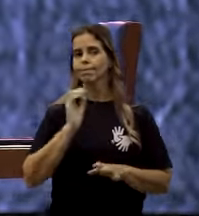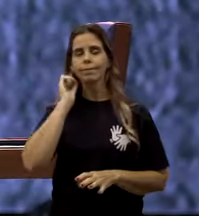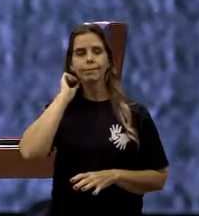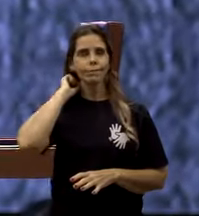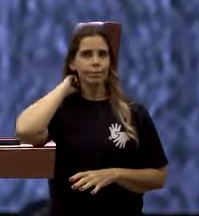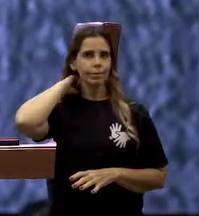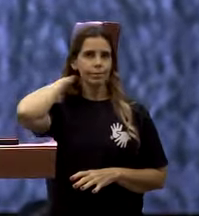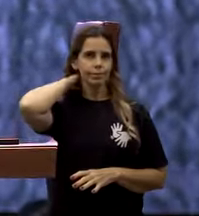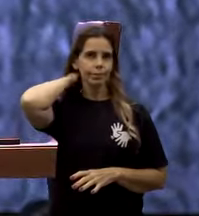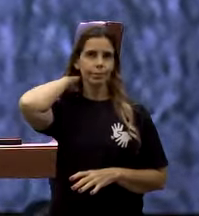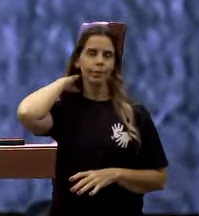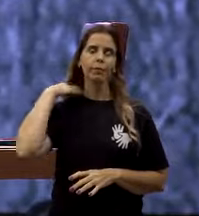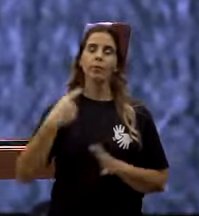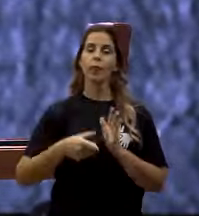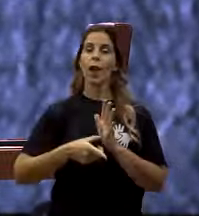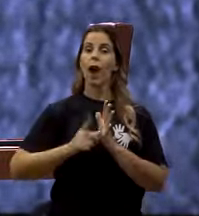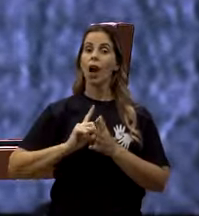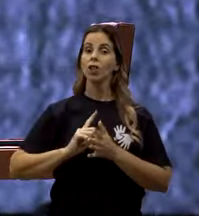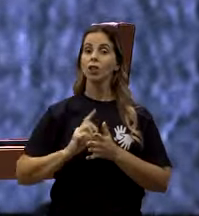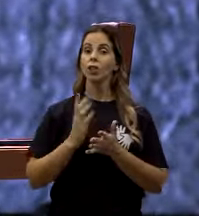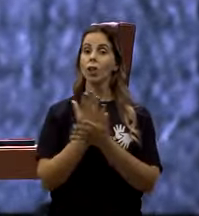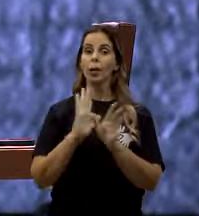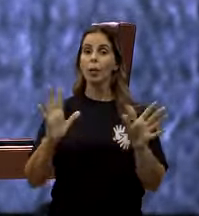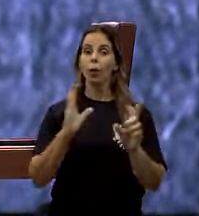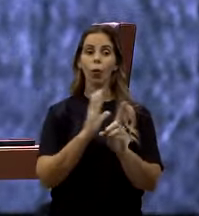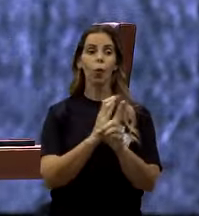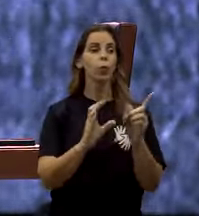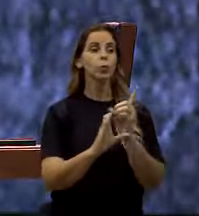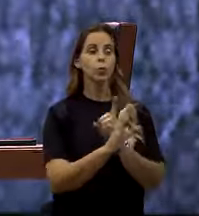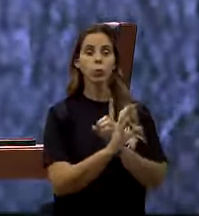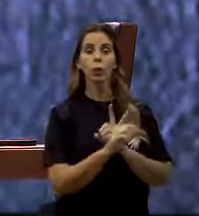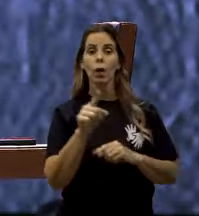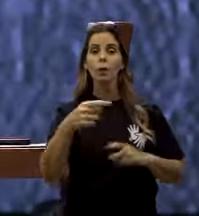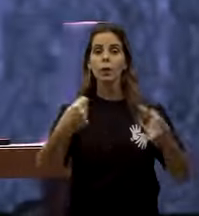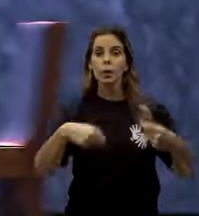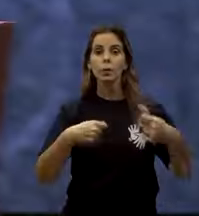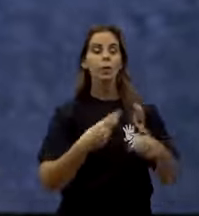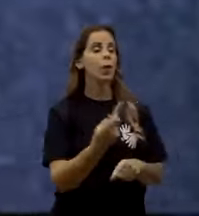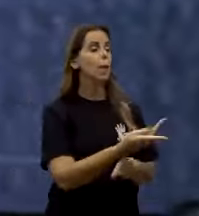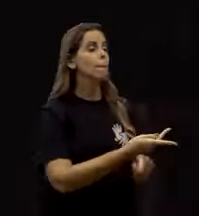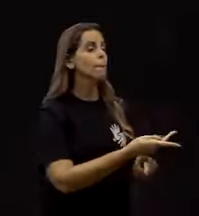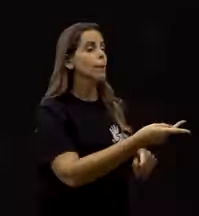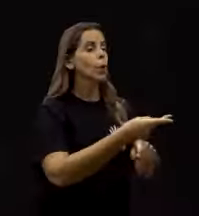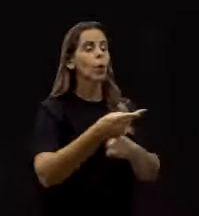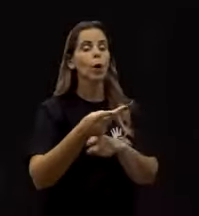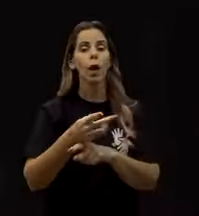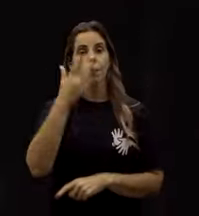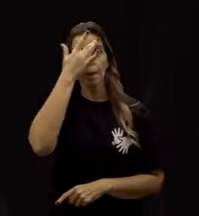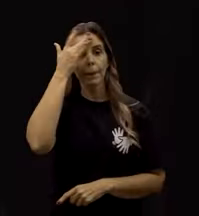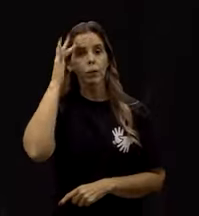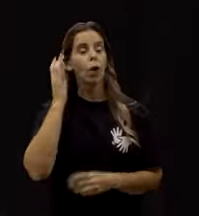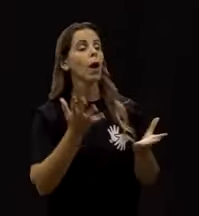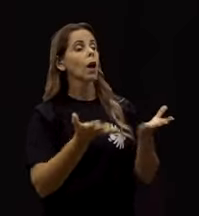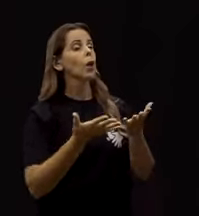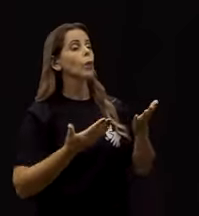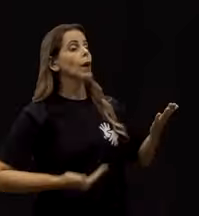culto ou antes de acabar esse culto já ficava ligado em procurar alguém dizer eu quero servir onde é que tá precisando de gente aqui eu quero servir eu quero ser útil eu quero